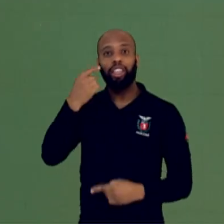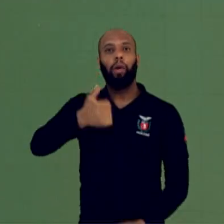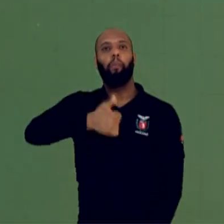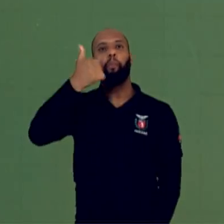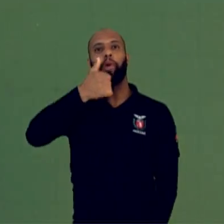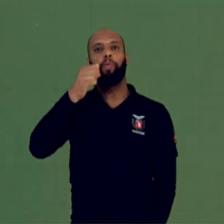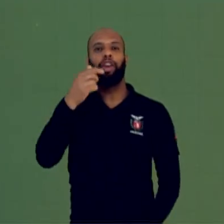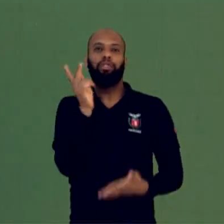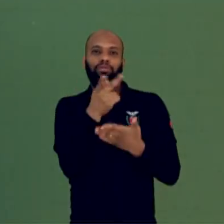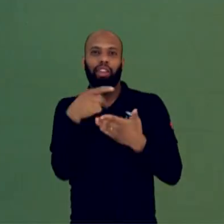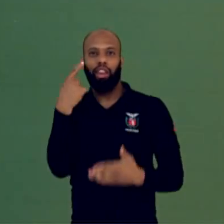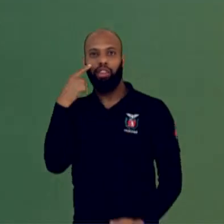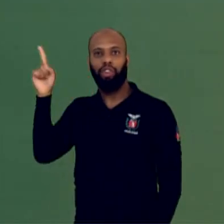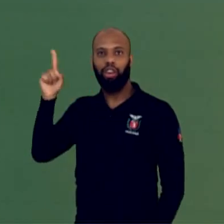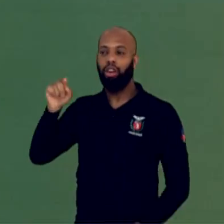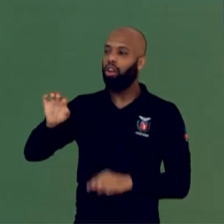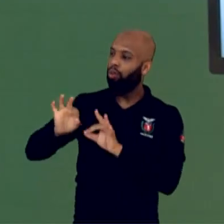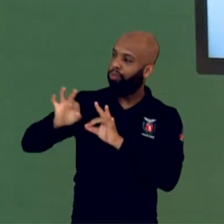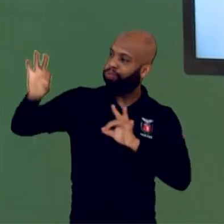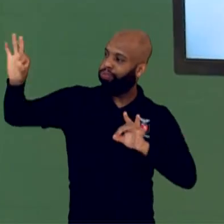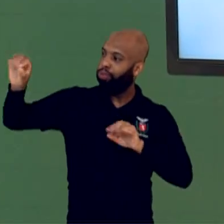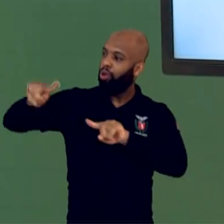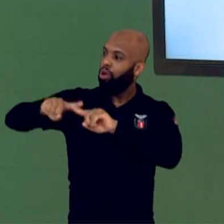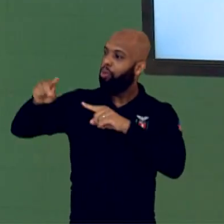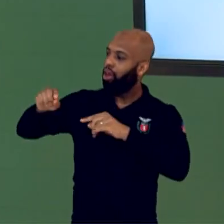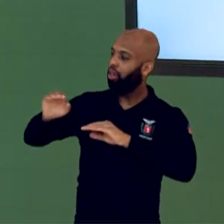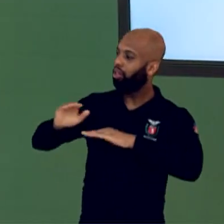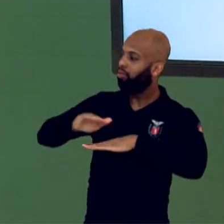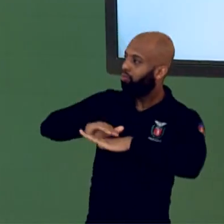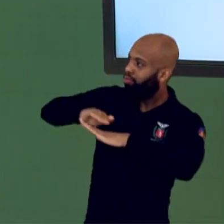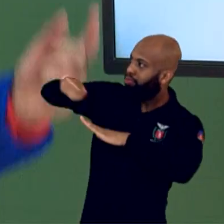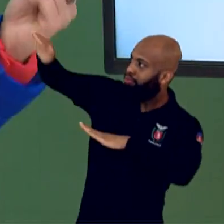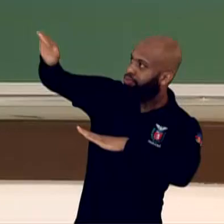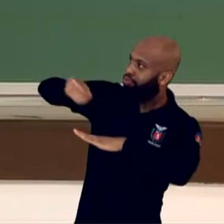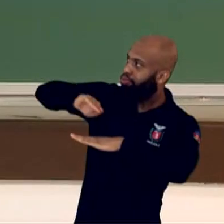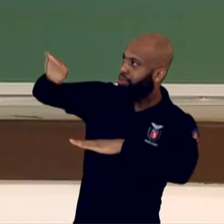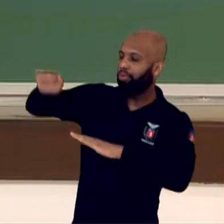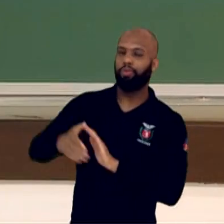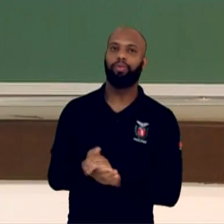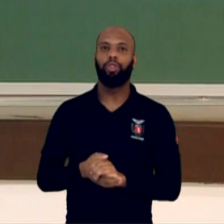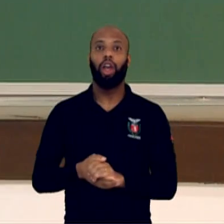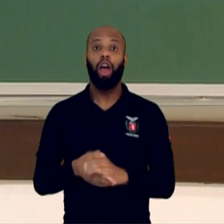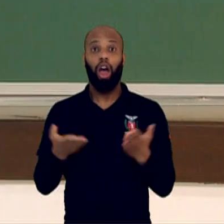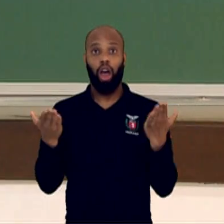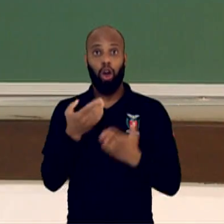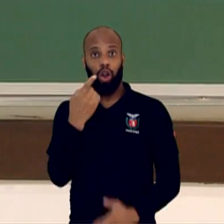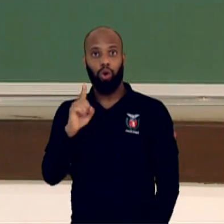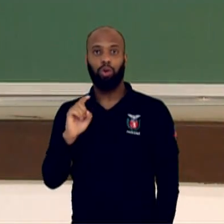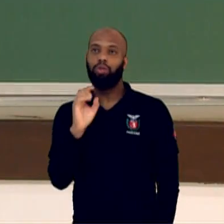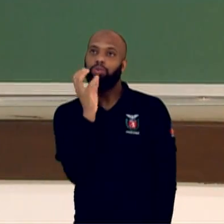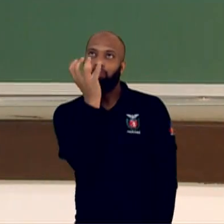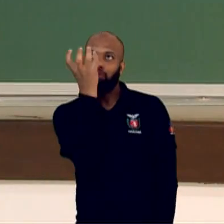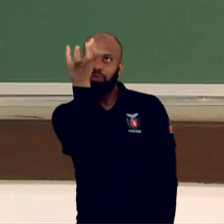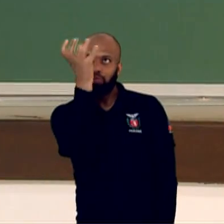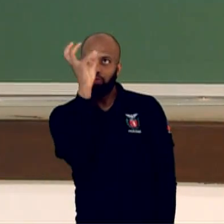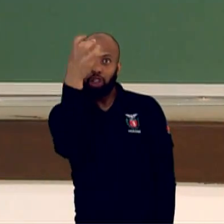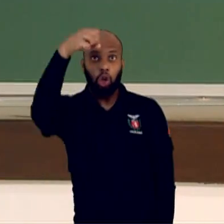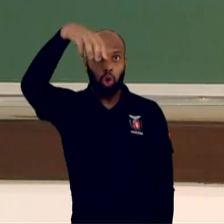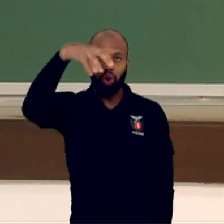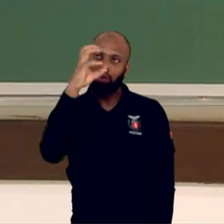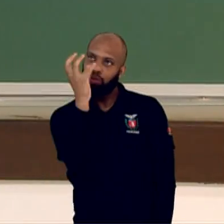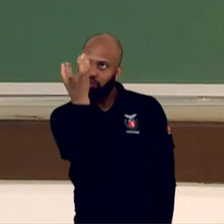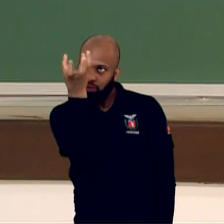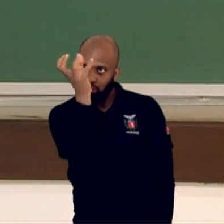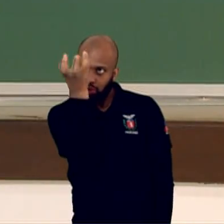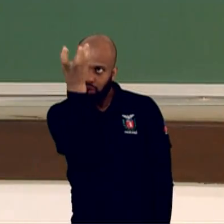menor. Isso é verdade. Então, verdadeiro. E o último, a rosca presente na base das lâmpadas representa um